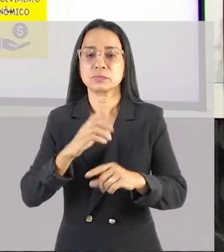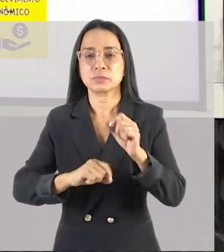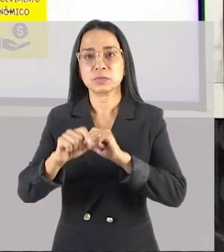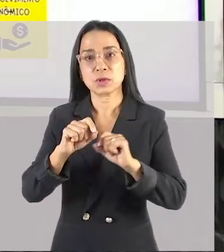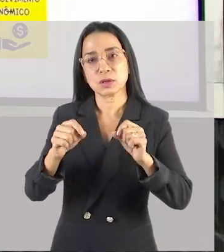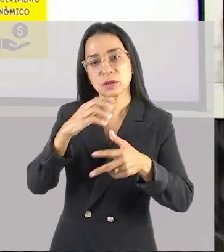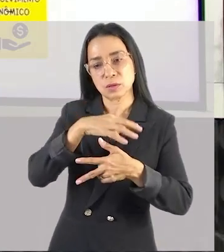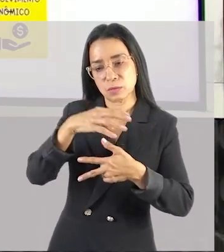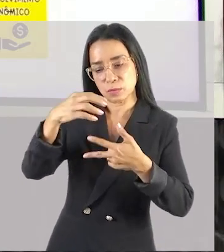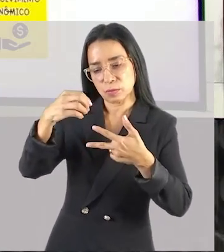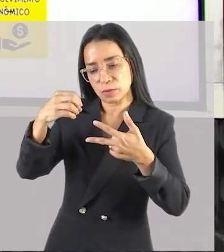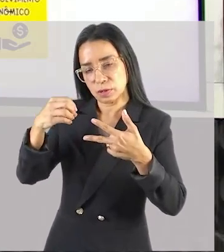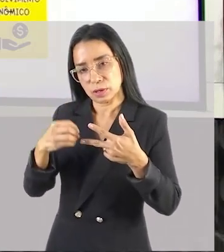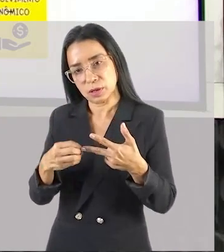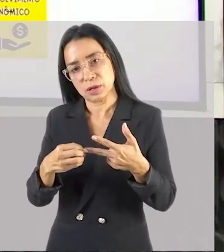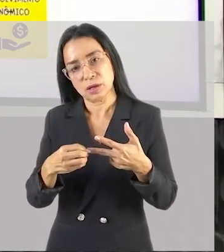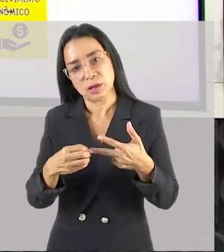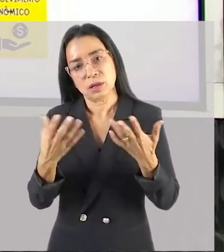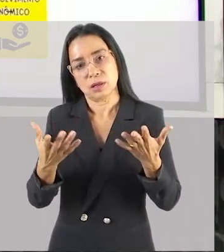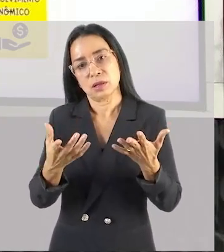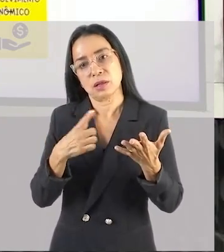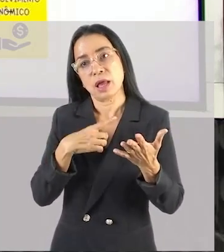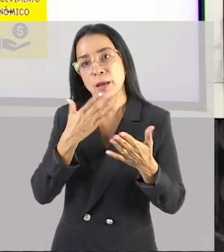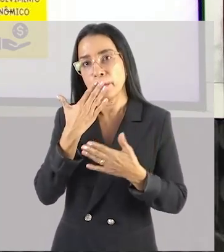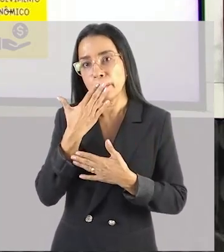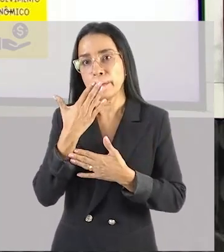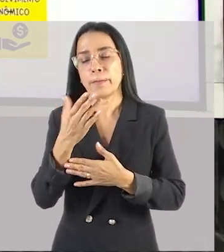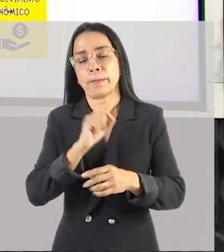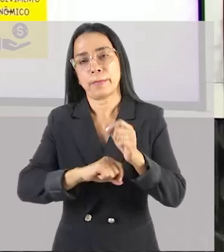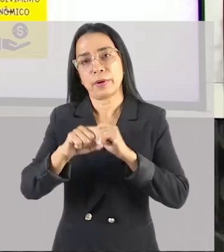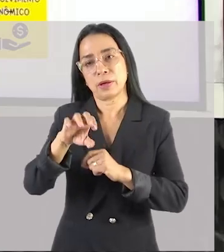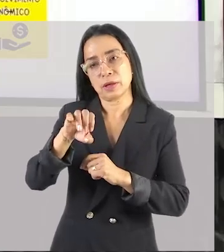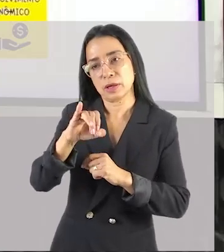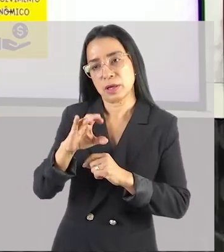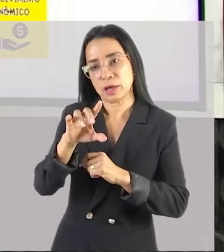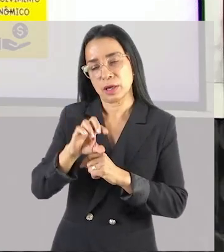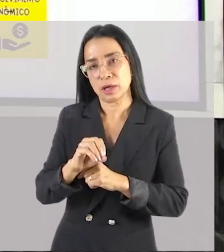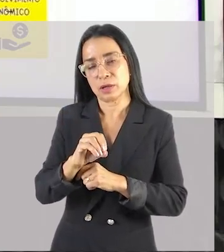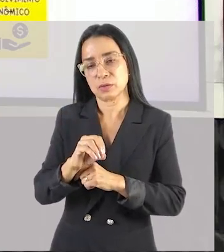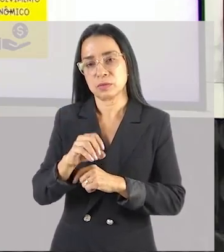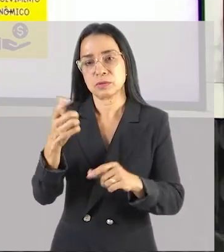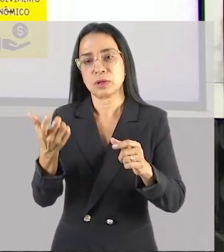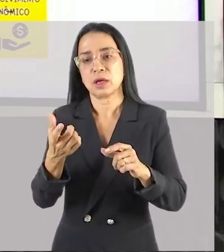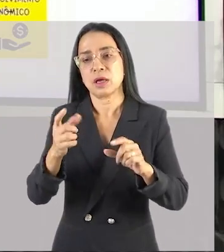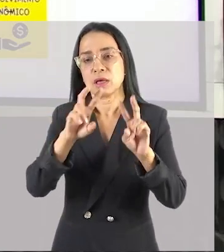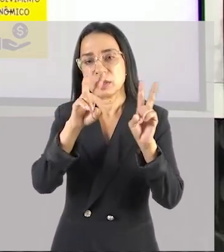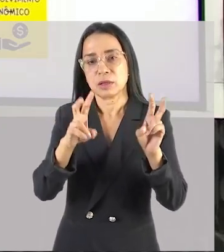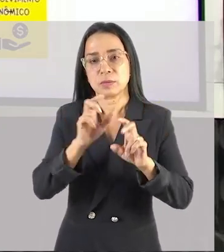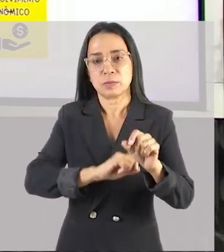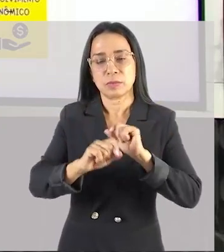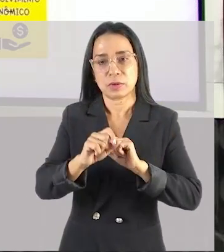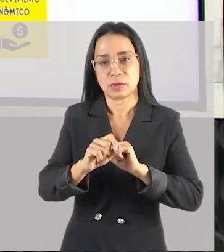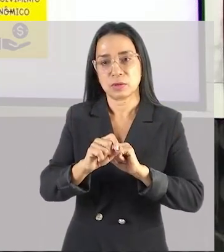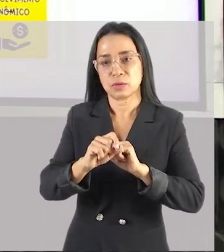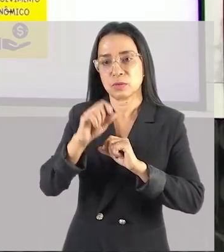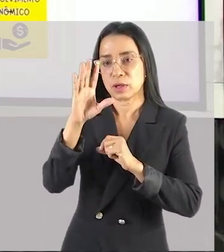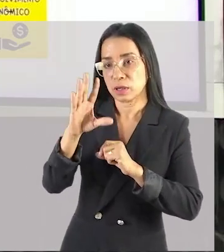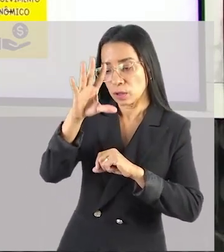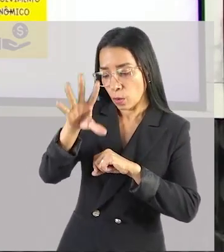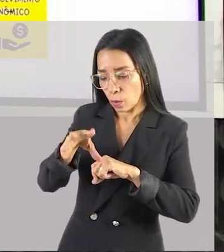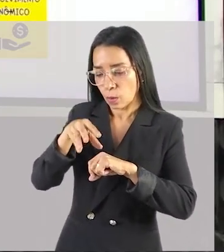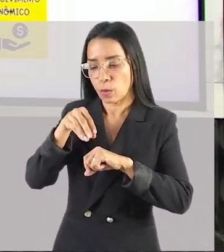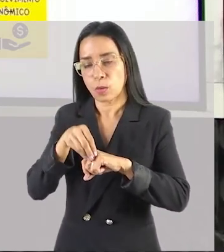Enem cobra eixos temáticos. Olha que coisa interessante. E se você apreende, e se você fixa o